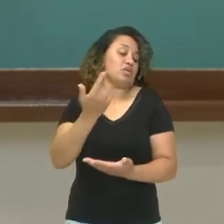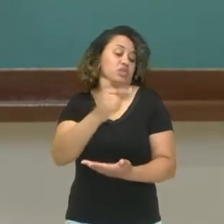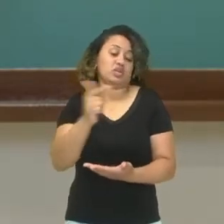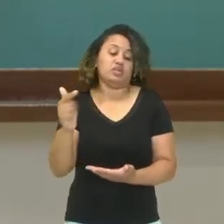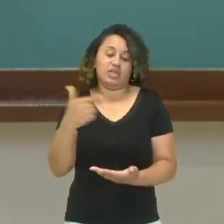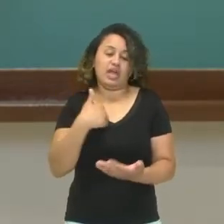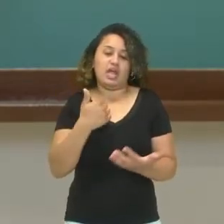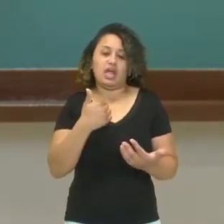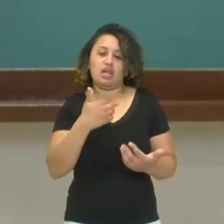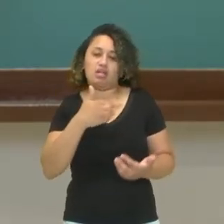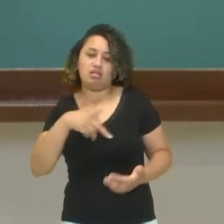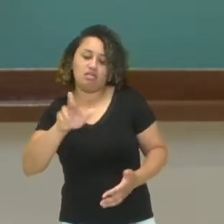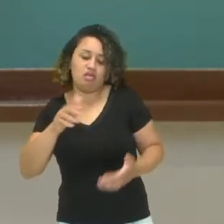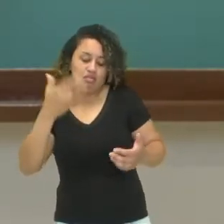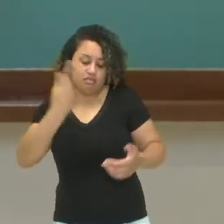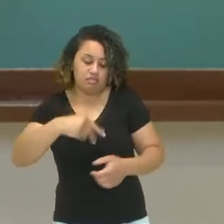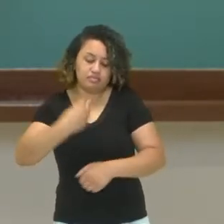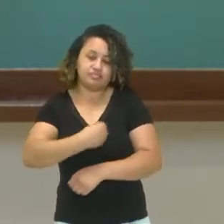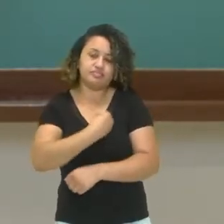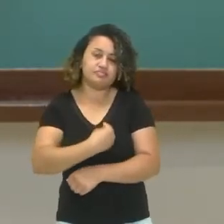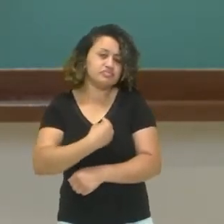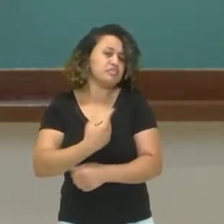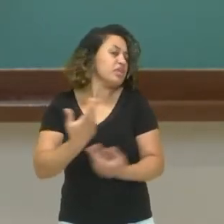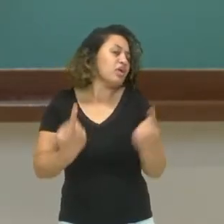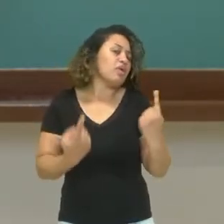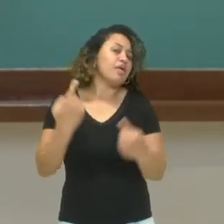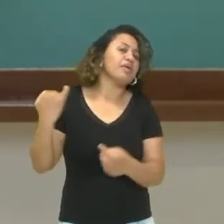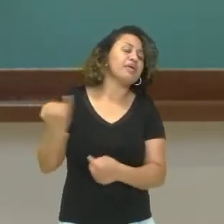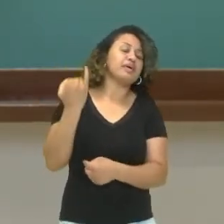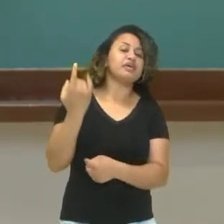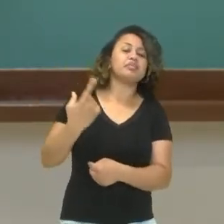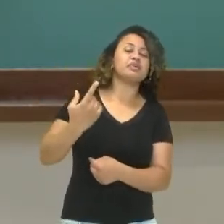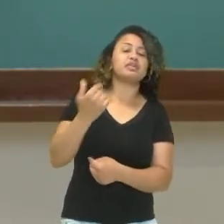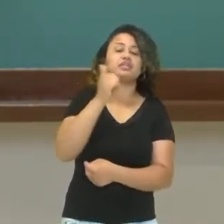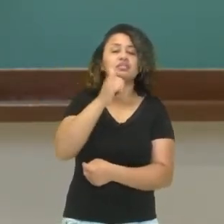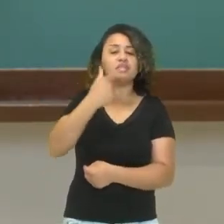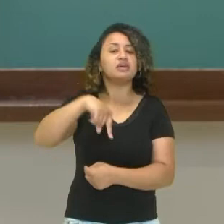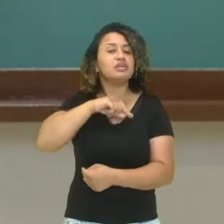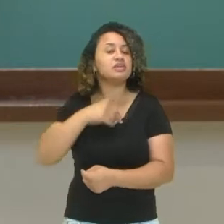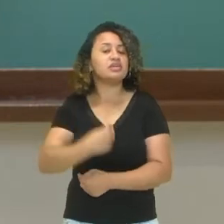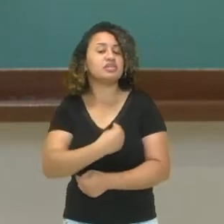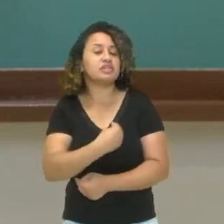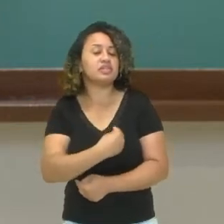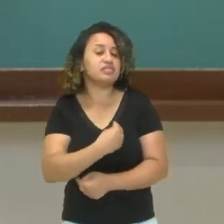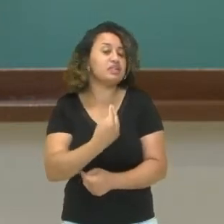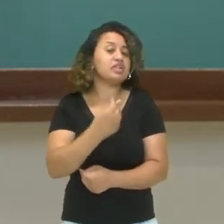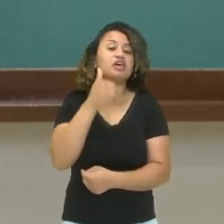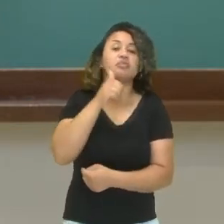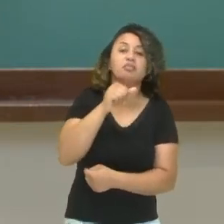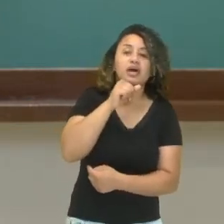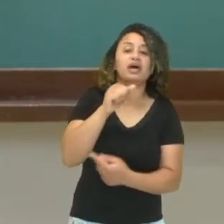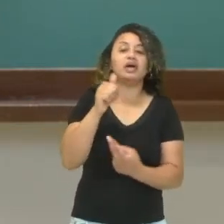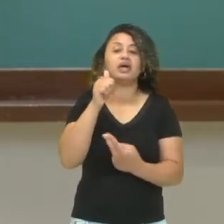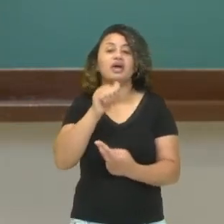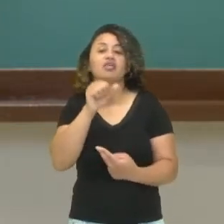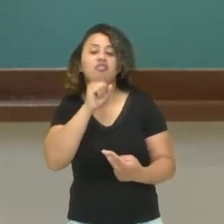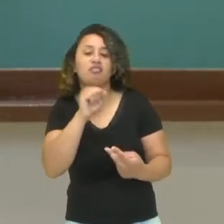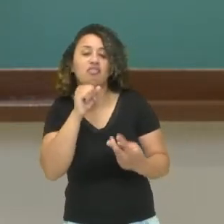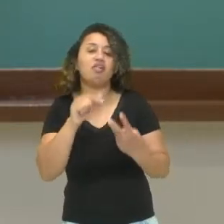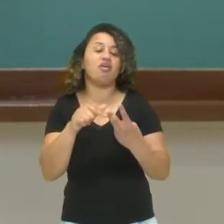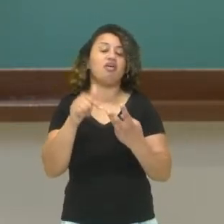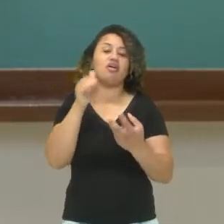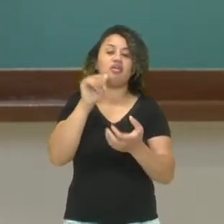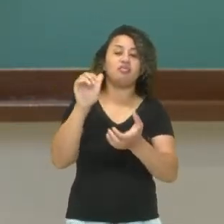Qual é a importância das mulheres na nossa vida, como mães, avós, tias, cuidadoras,